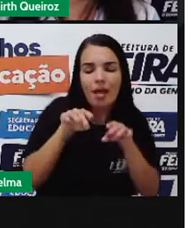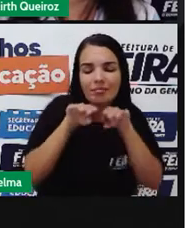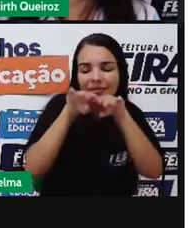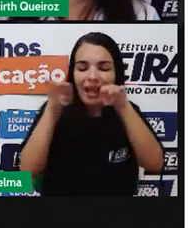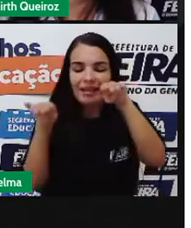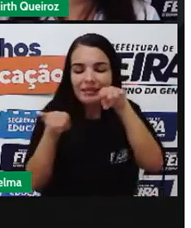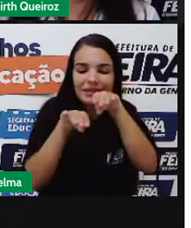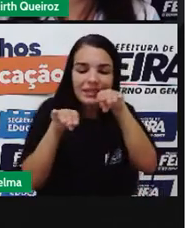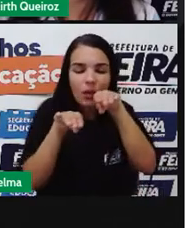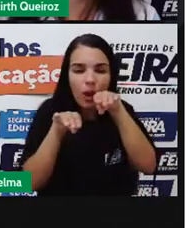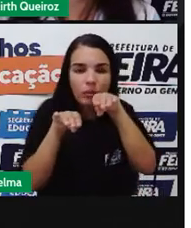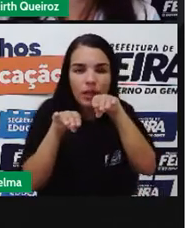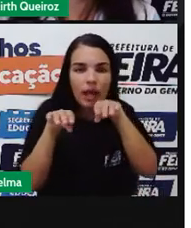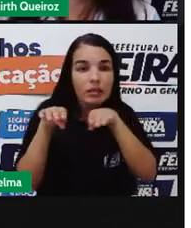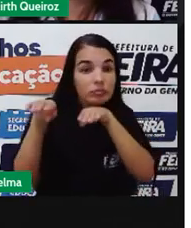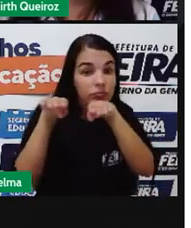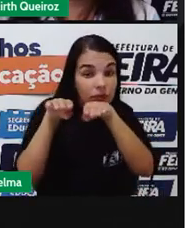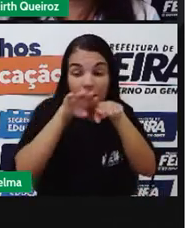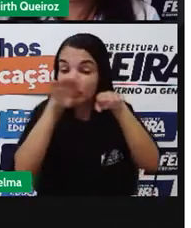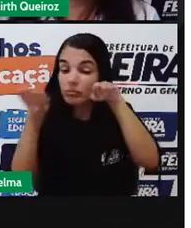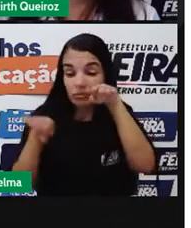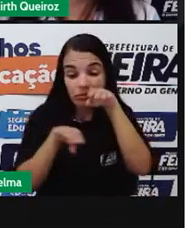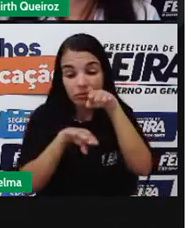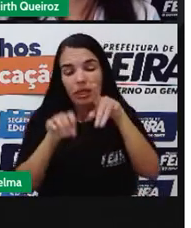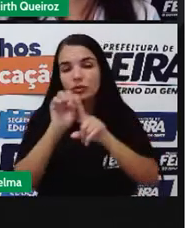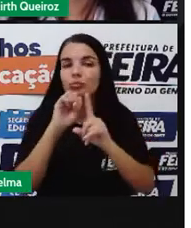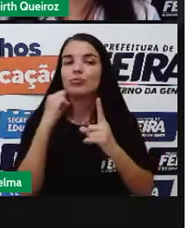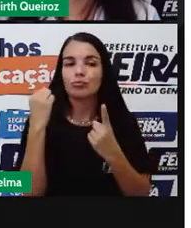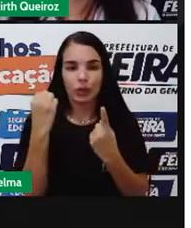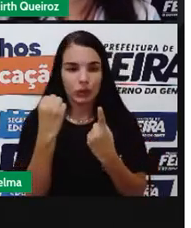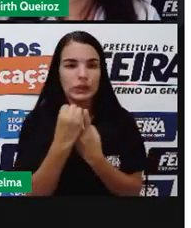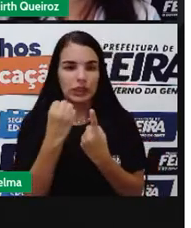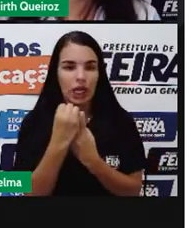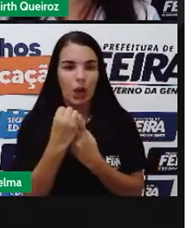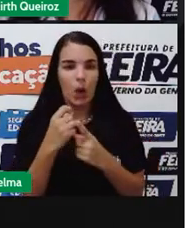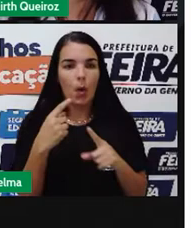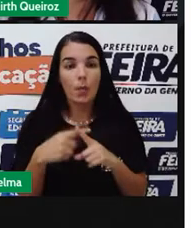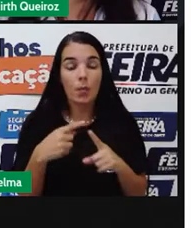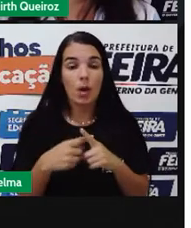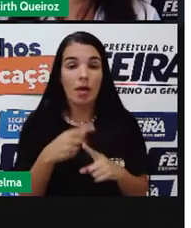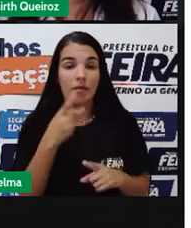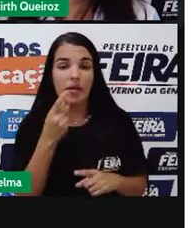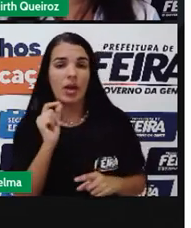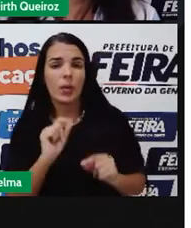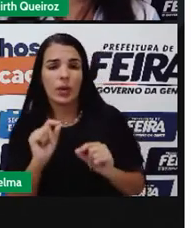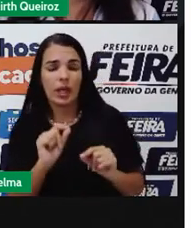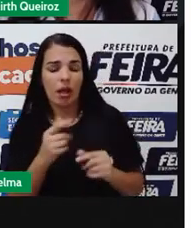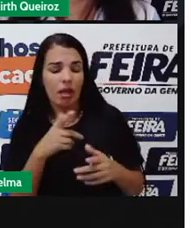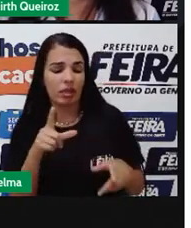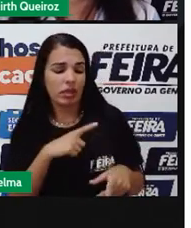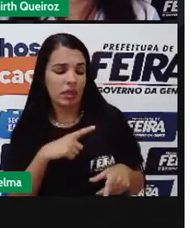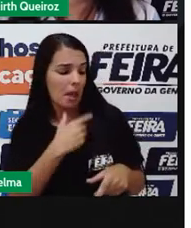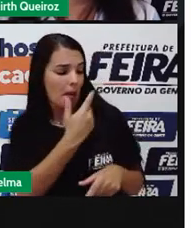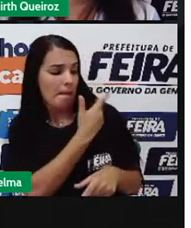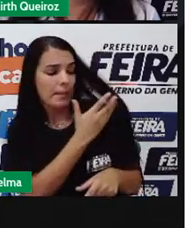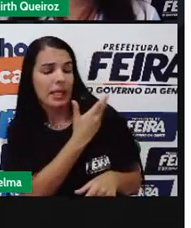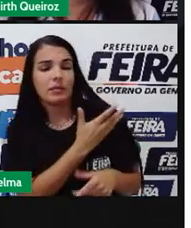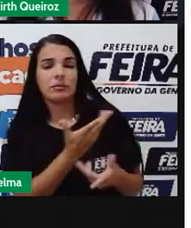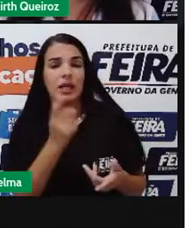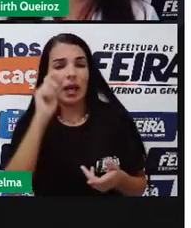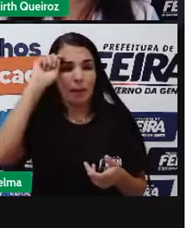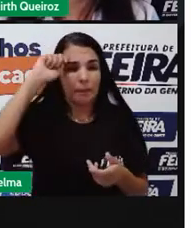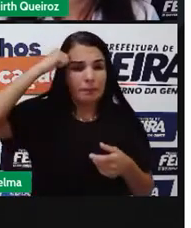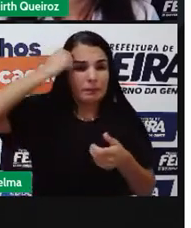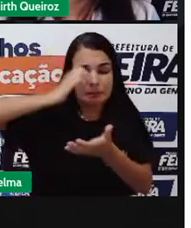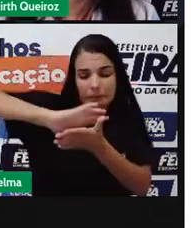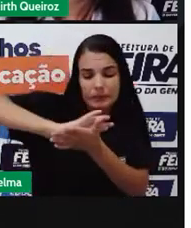né? Ela vem falando sobre a desigualdade social, ela vem falando sobre práticas de preconceito, práticas de